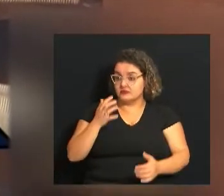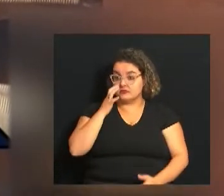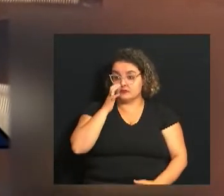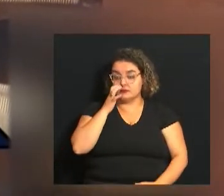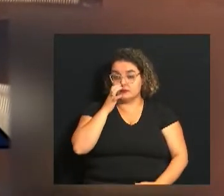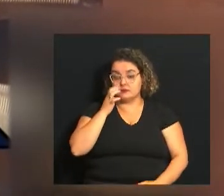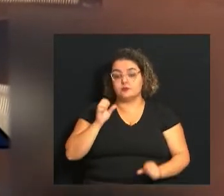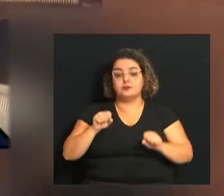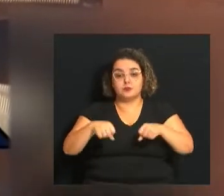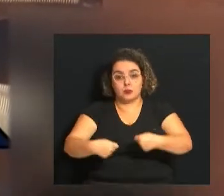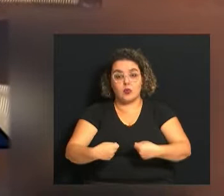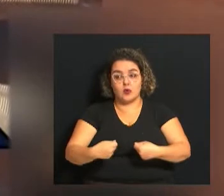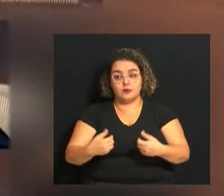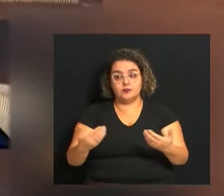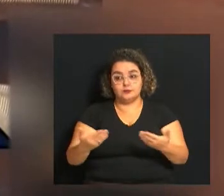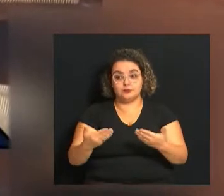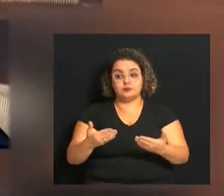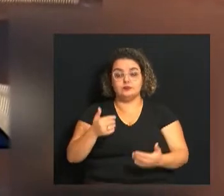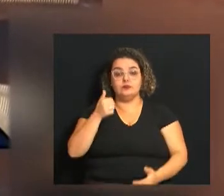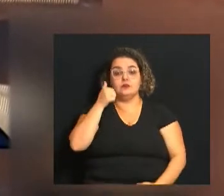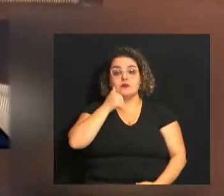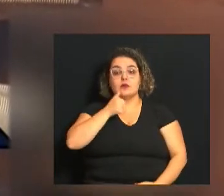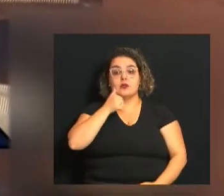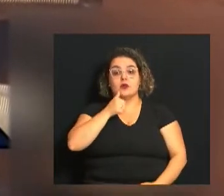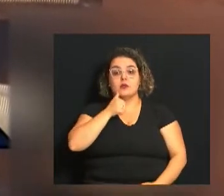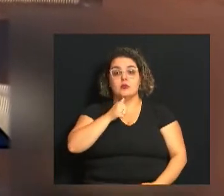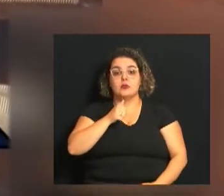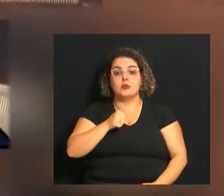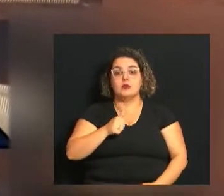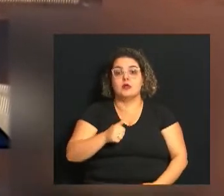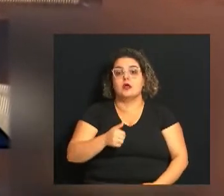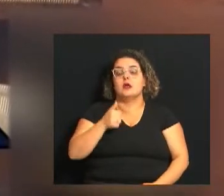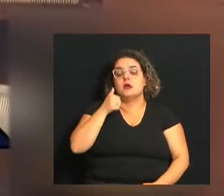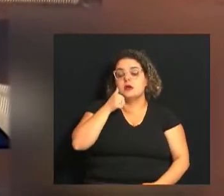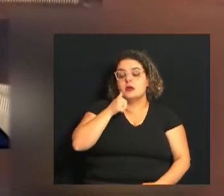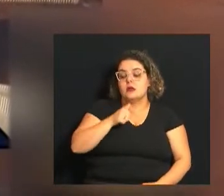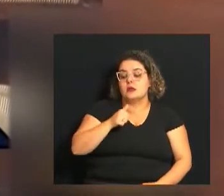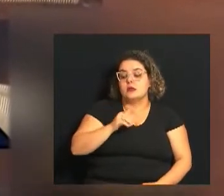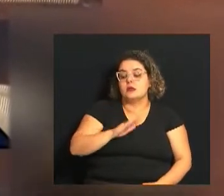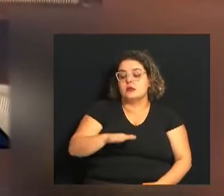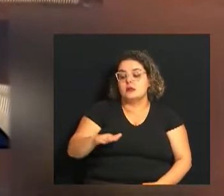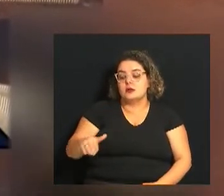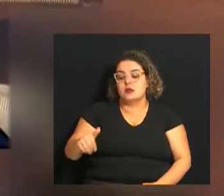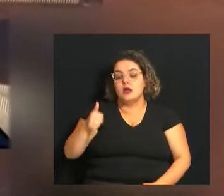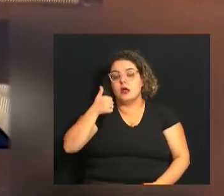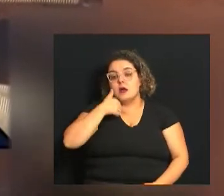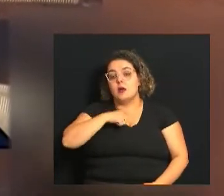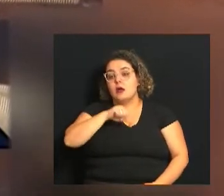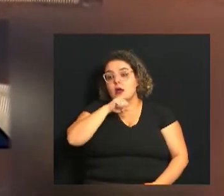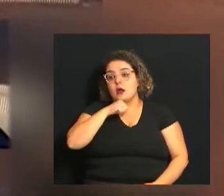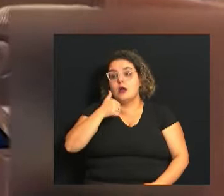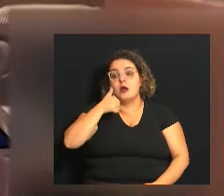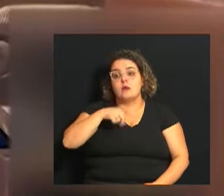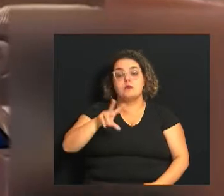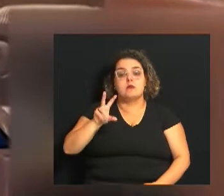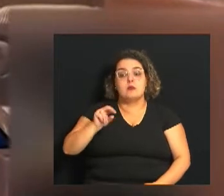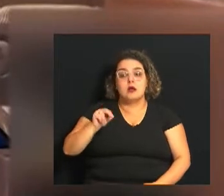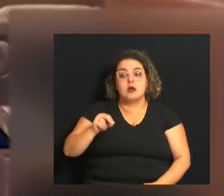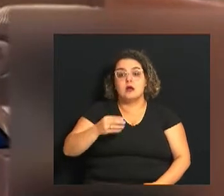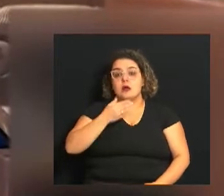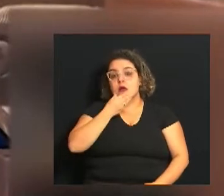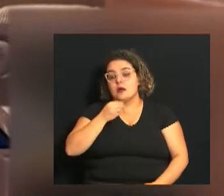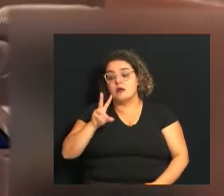defender as mulheres, as meninas, as mães, as avós. É um